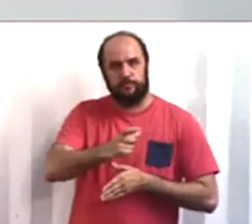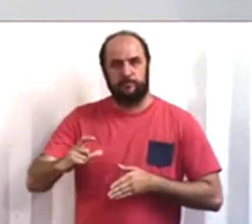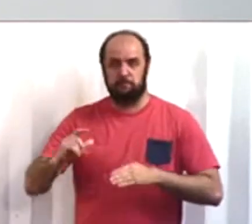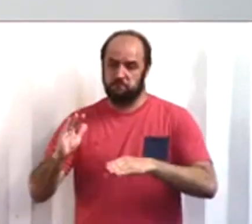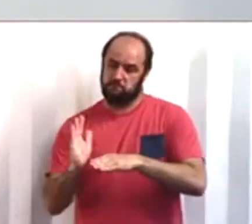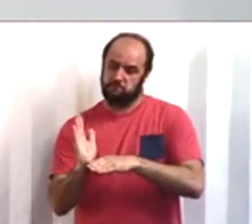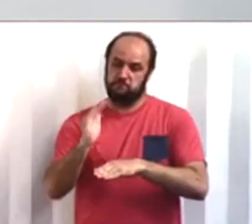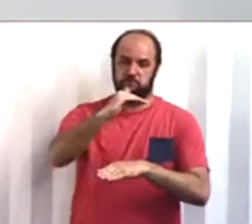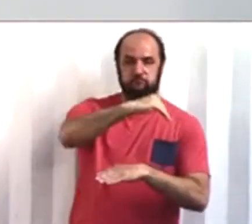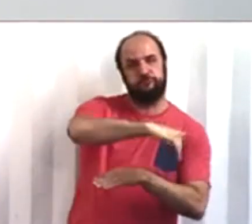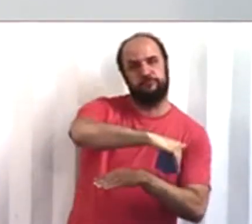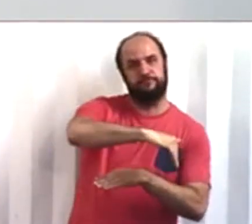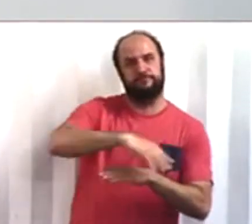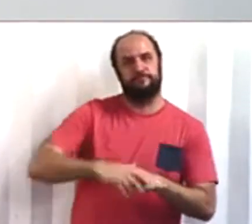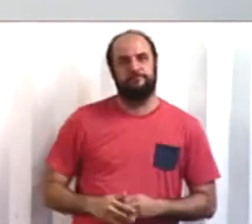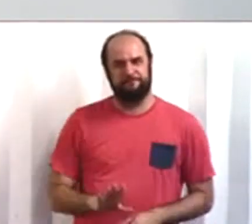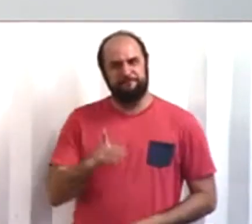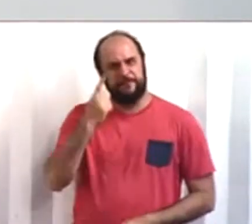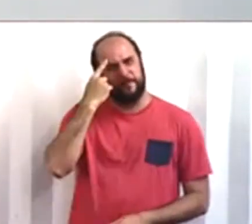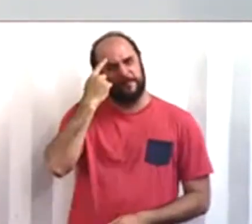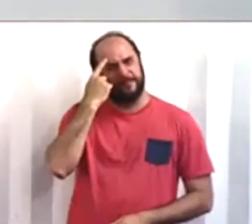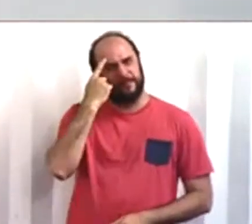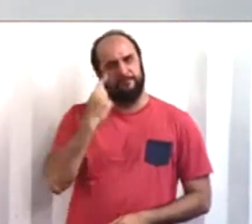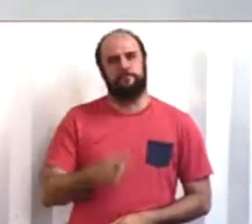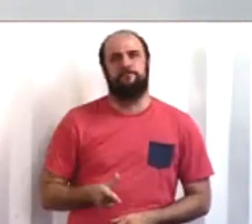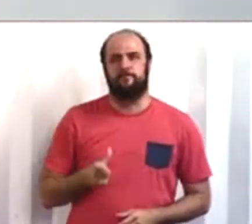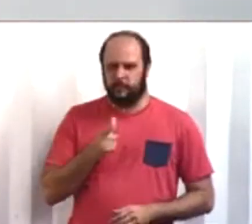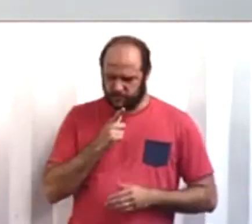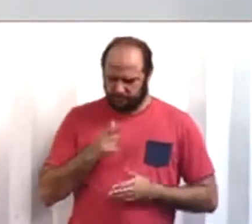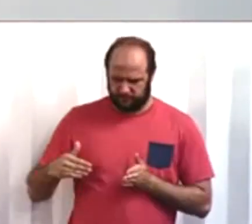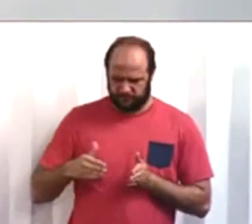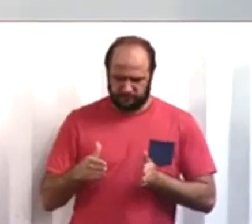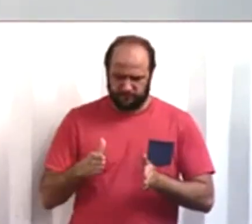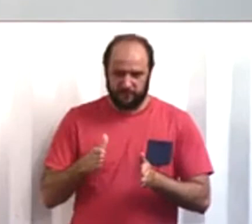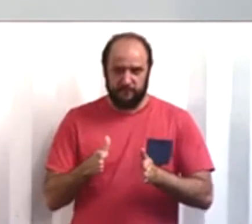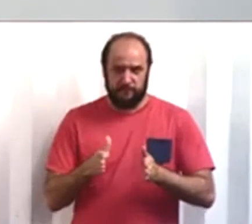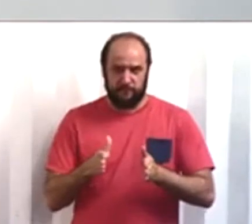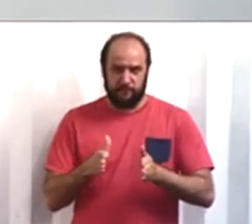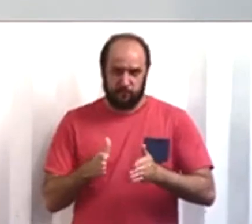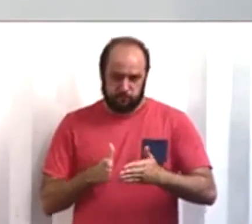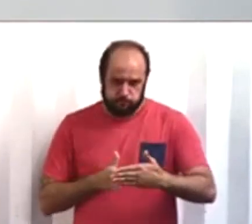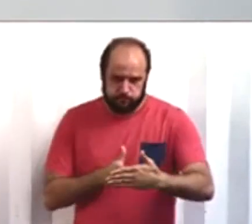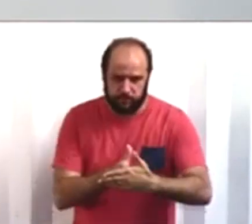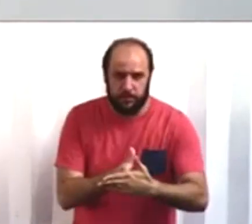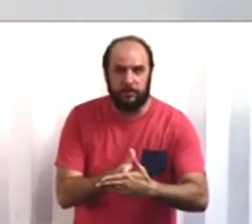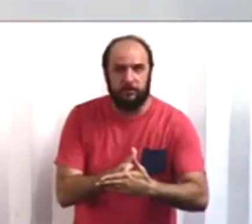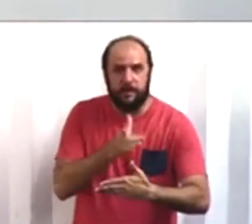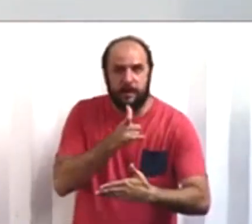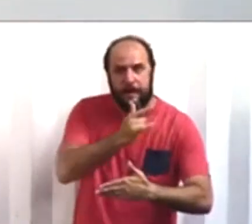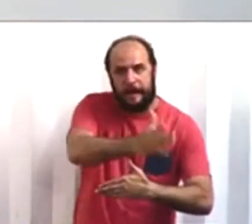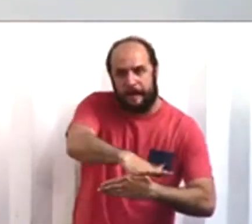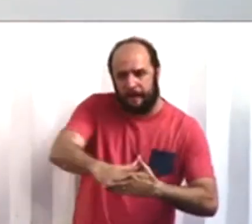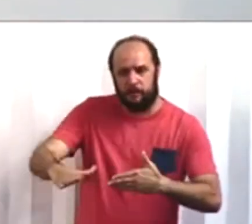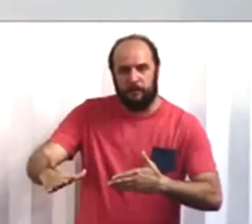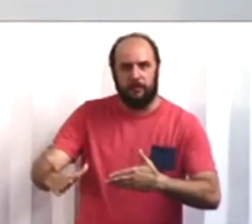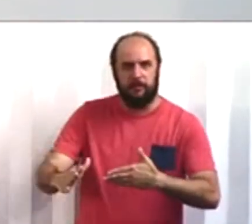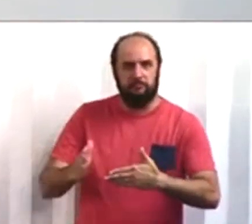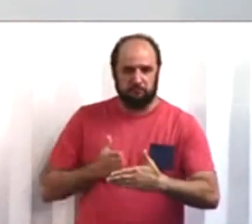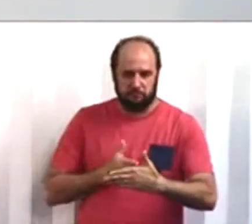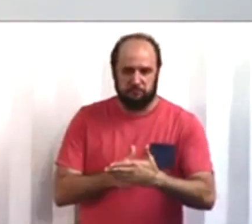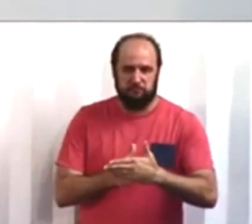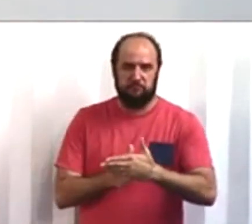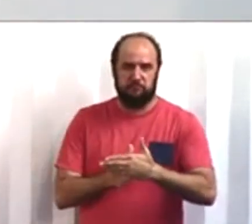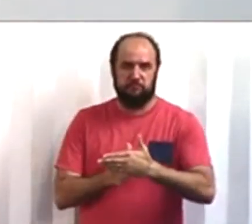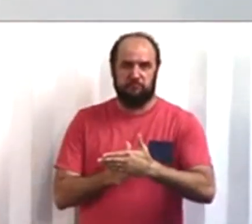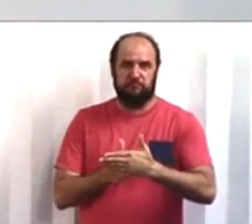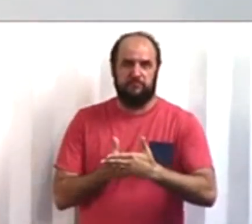ponte, né? Porque já pensou uma estrada que chega até um rio e que não dá acesso para o outro